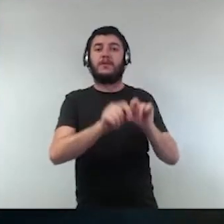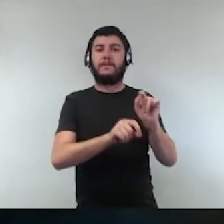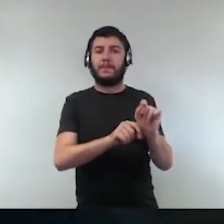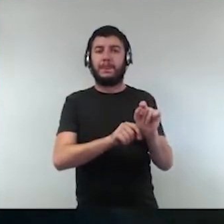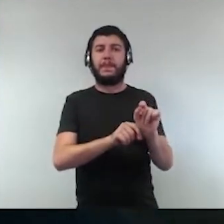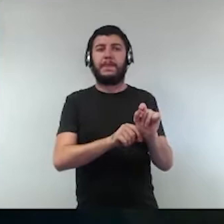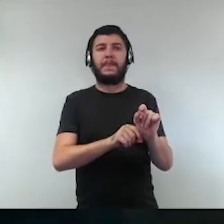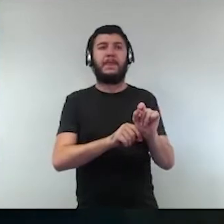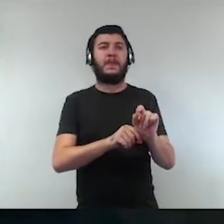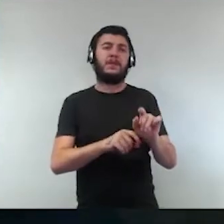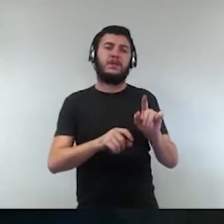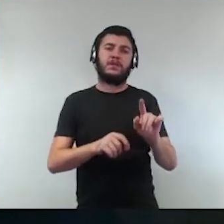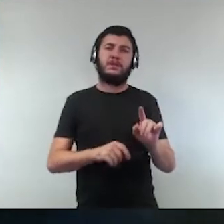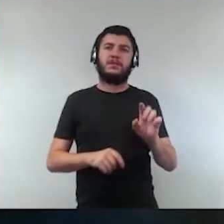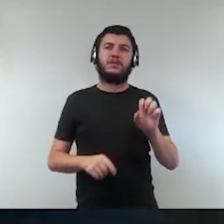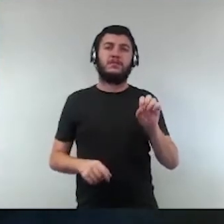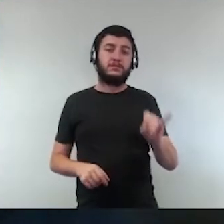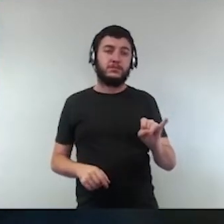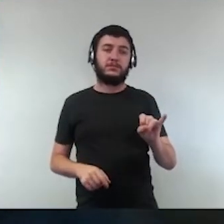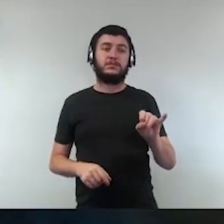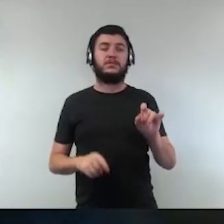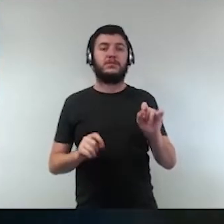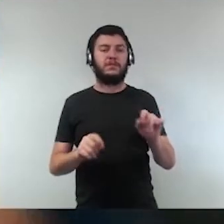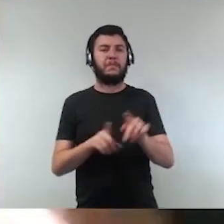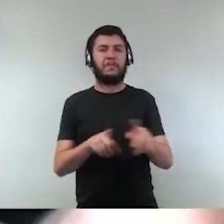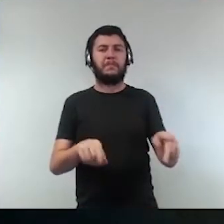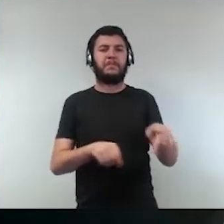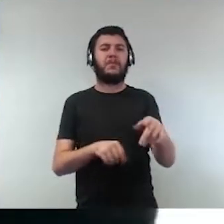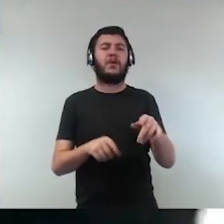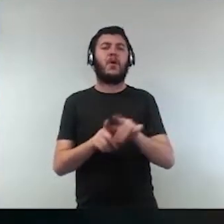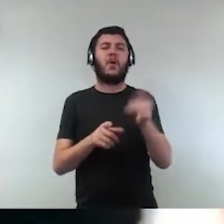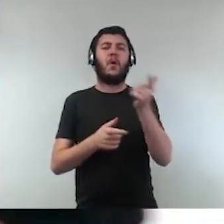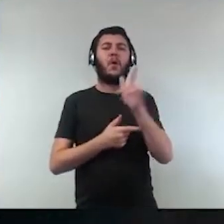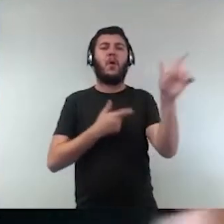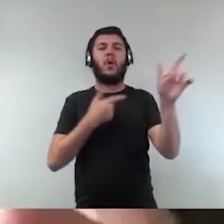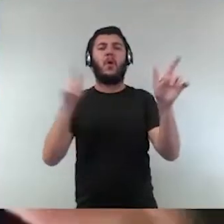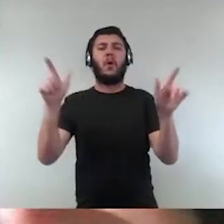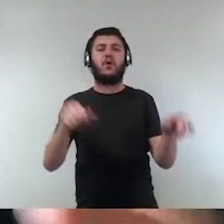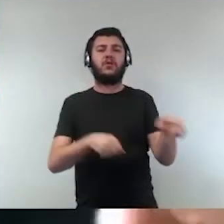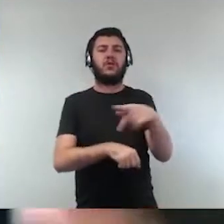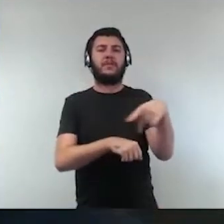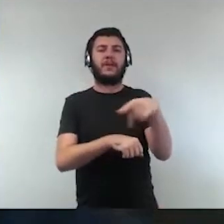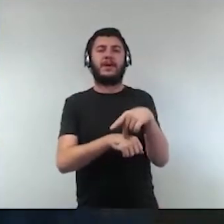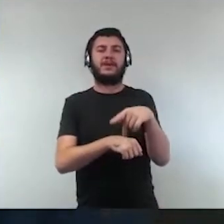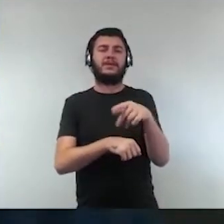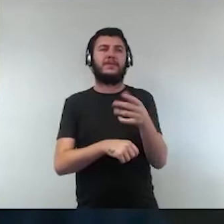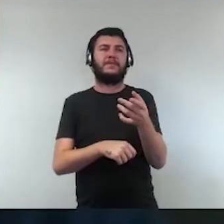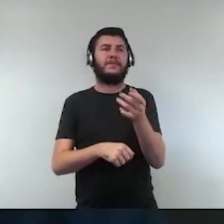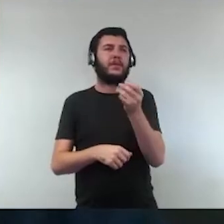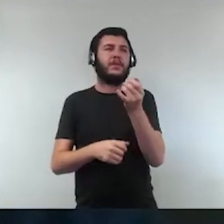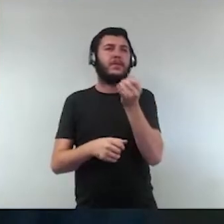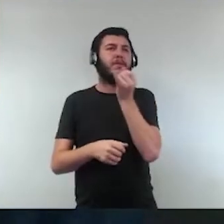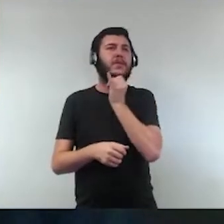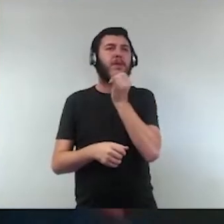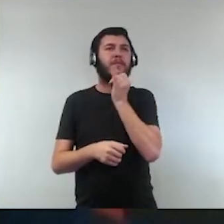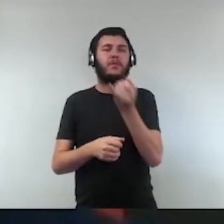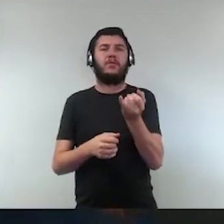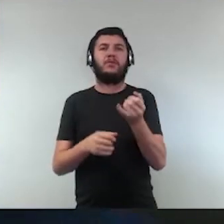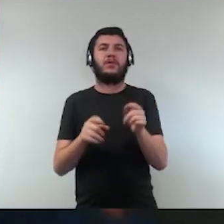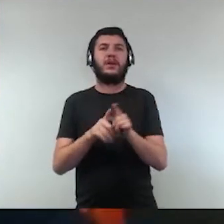par em outro país mais parecido com o nosso, de família